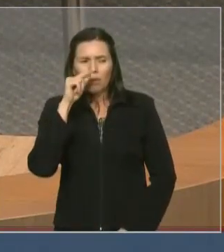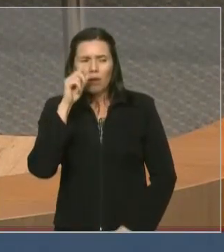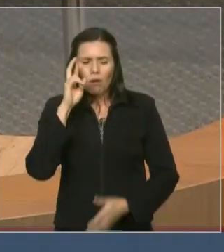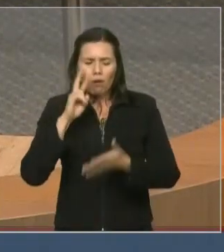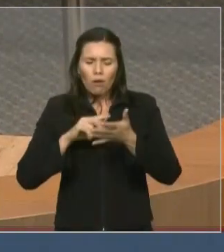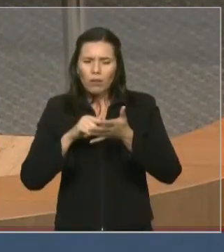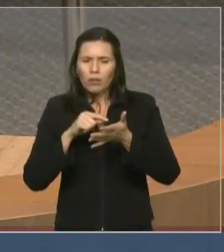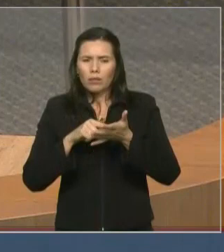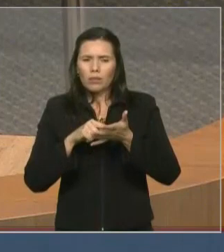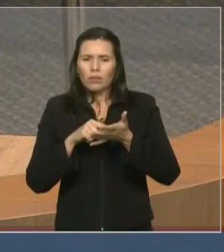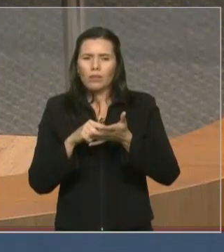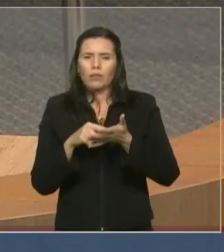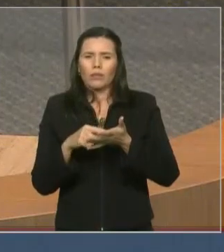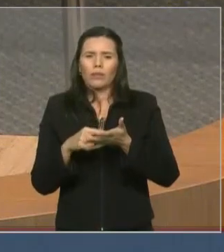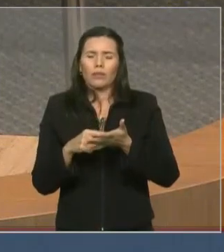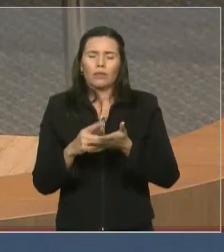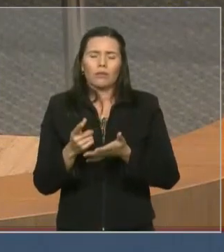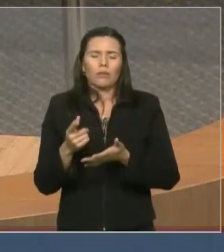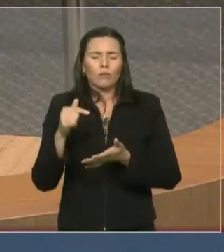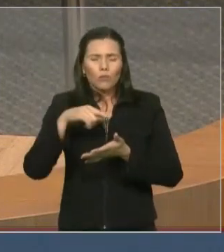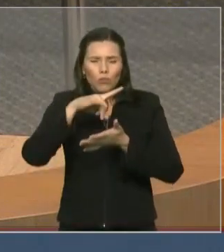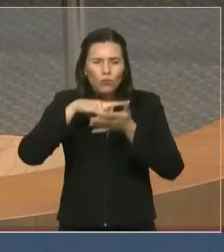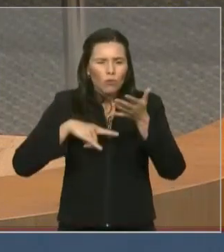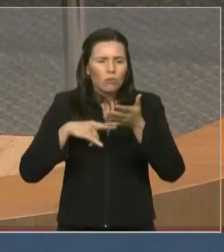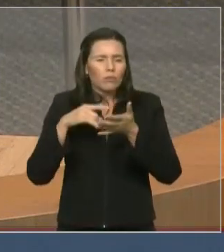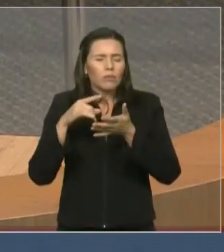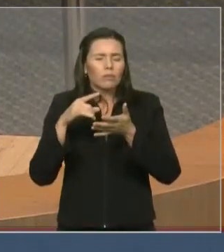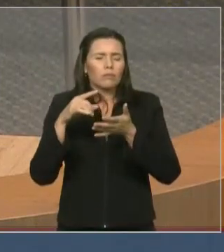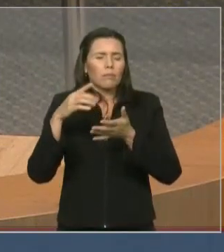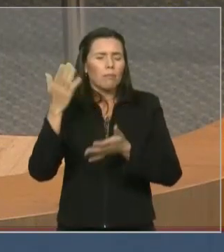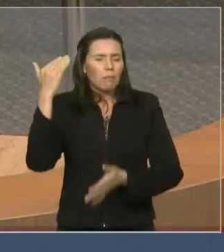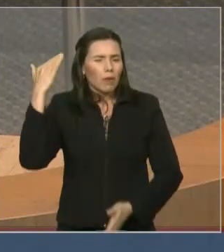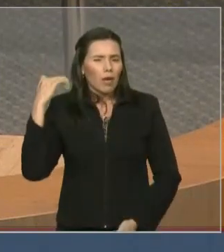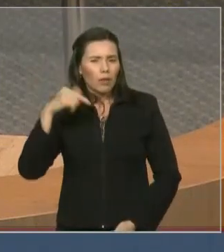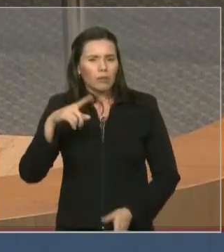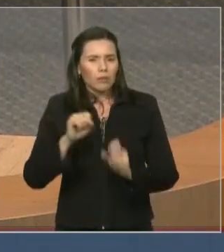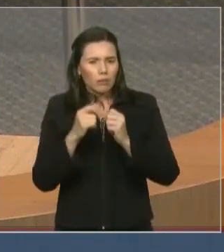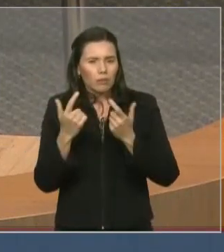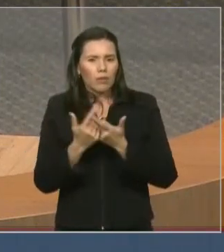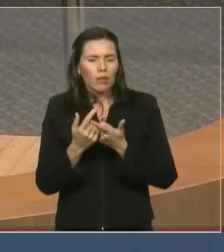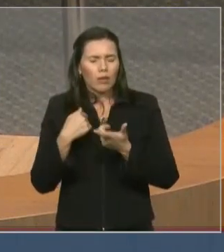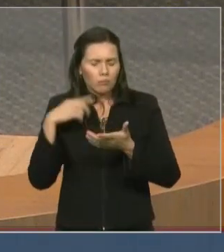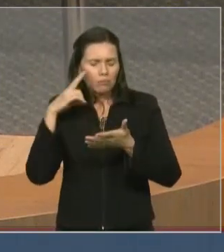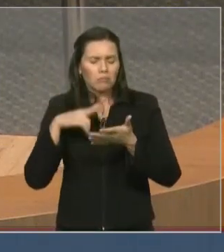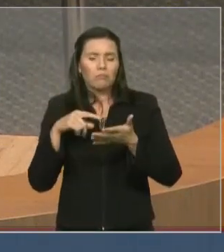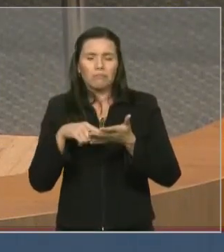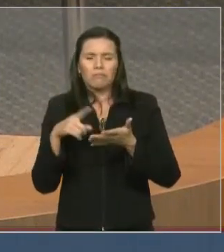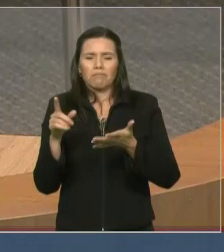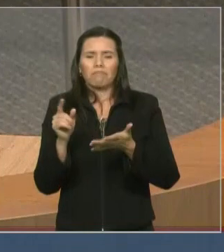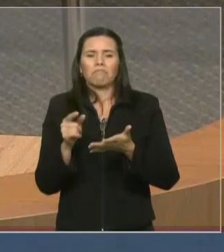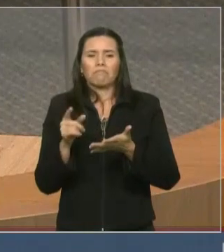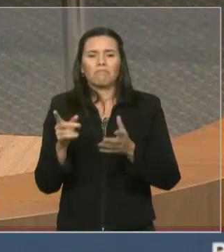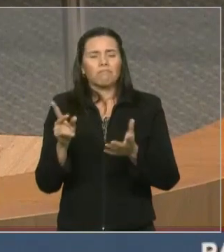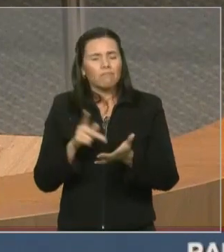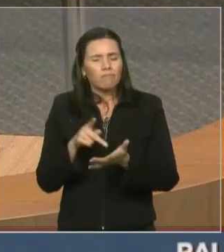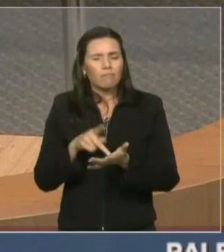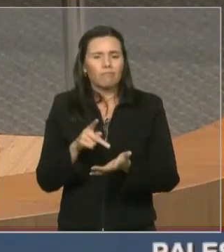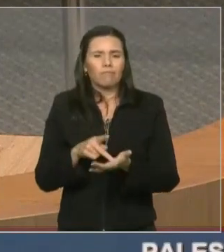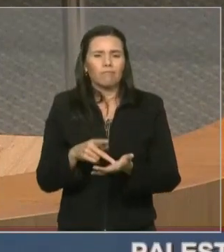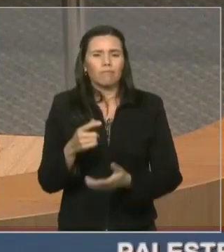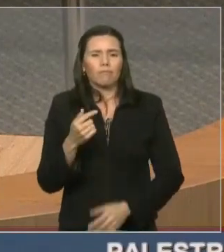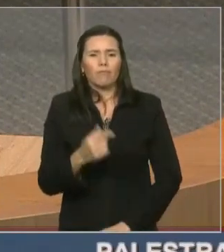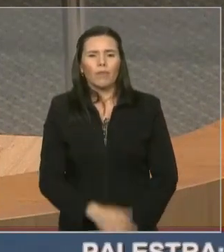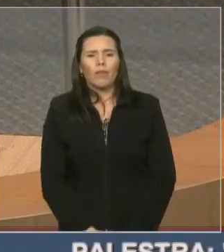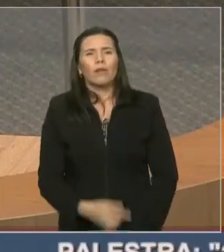aqui. Depois, eu já aqui nessa casa, eu procurava, por